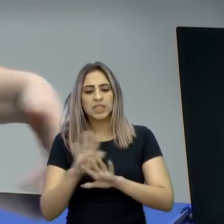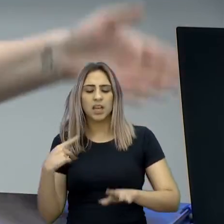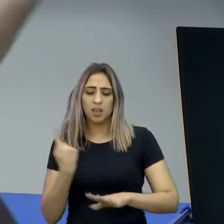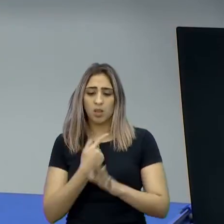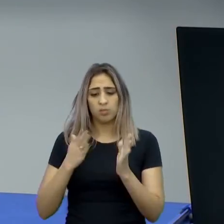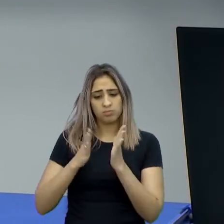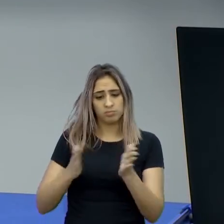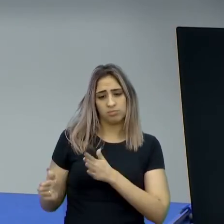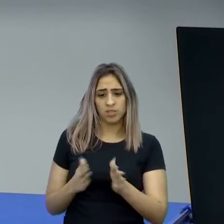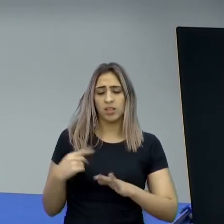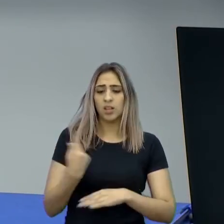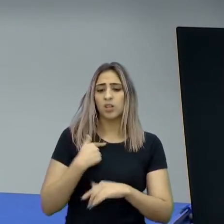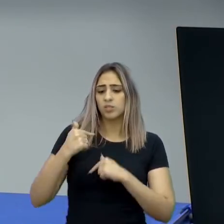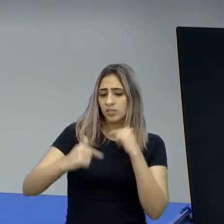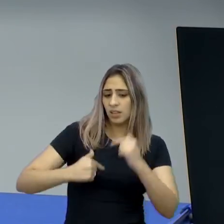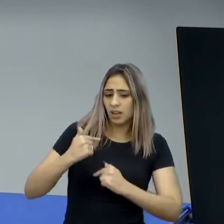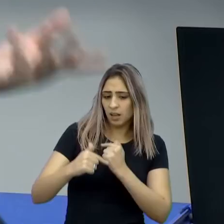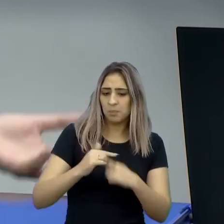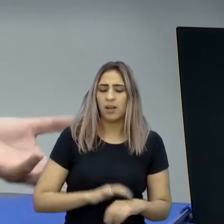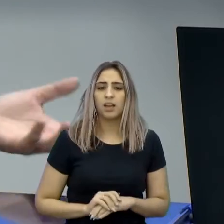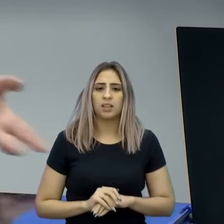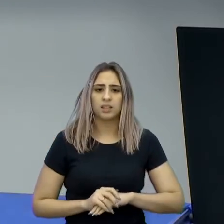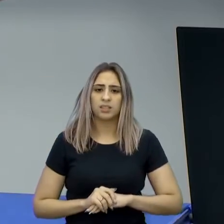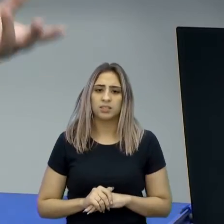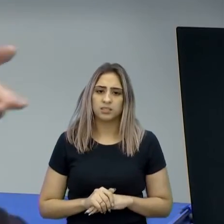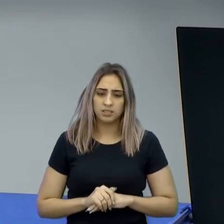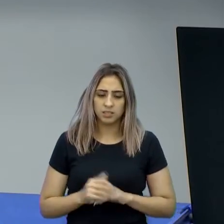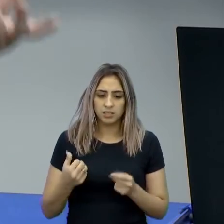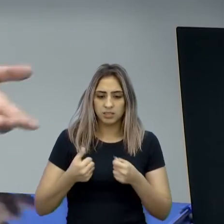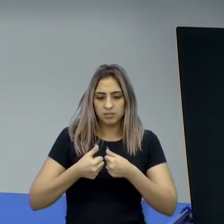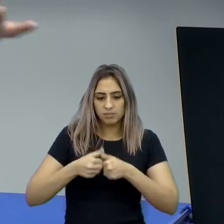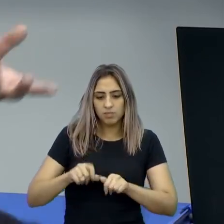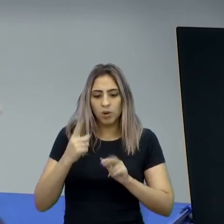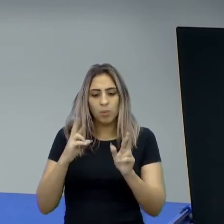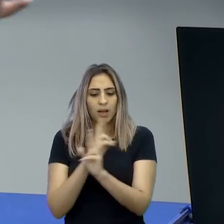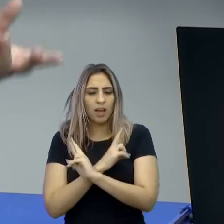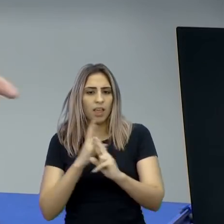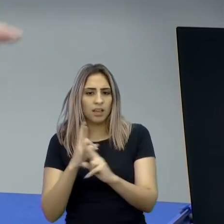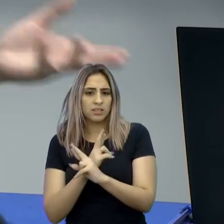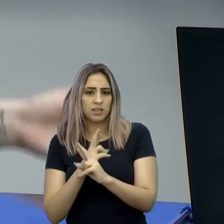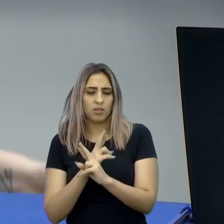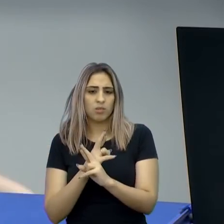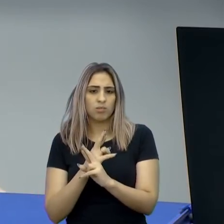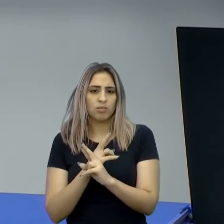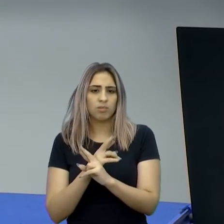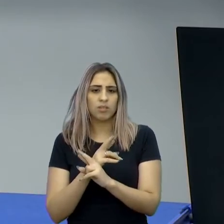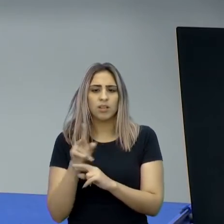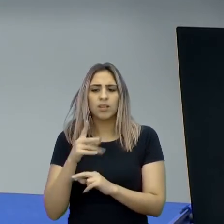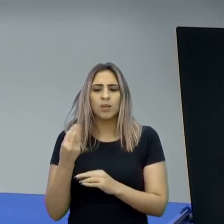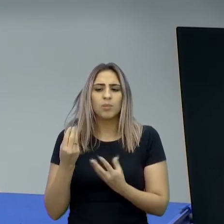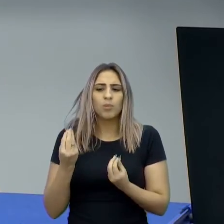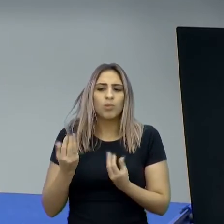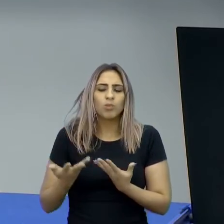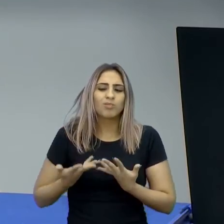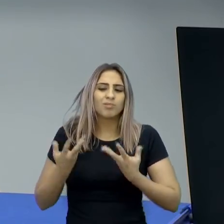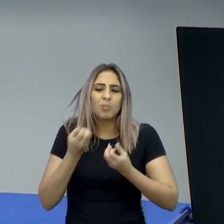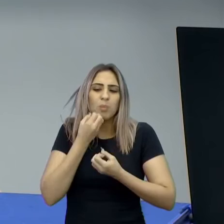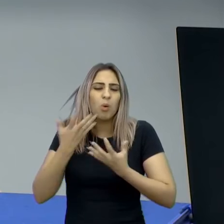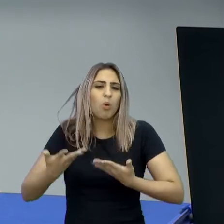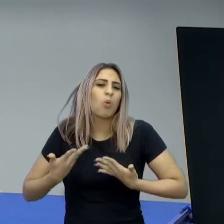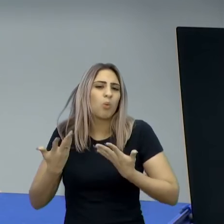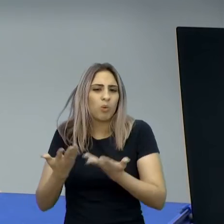parte, sem o nosso trabalho, né, fica uma relação que não não é muito frutífera, né?